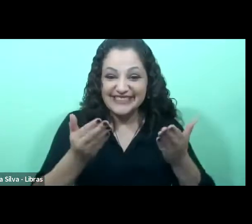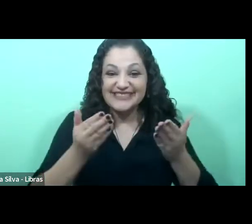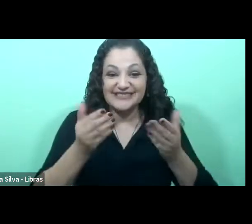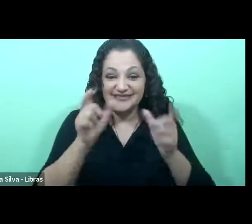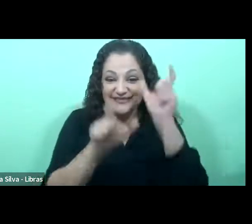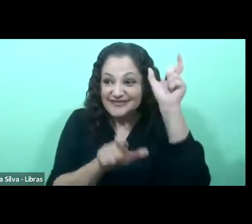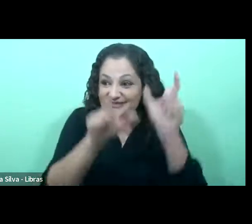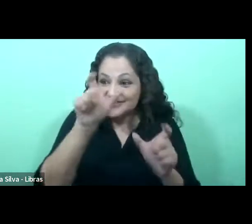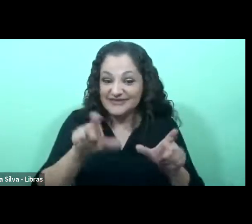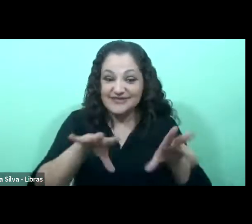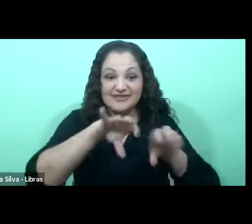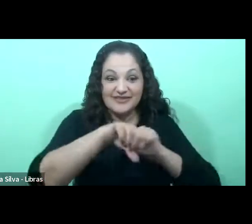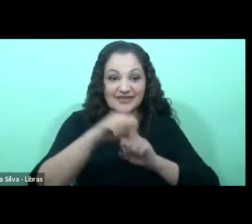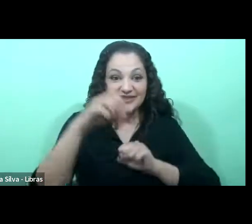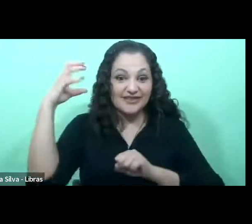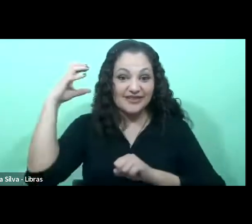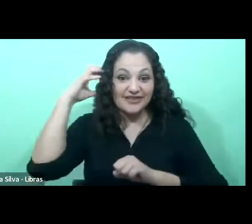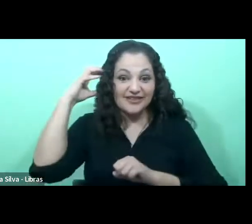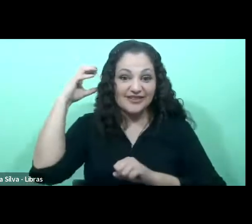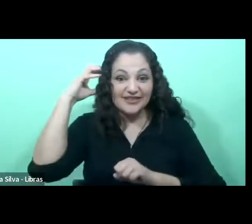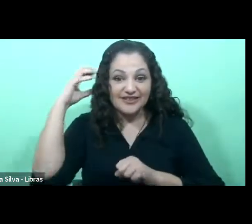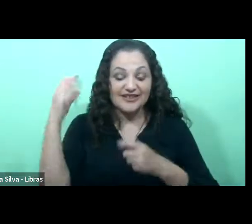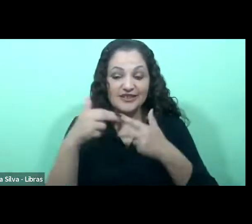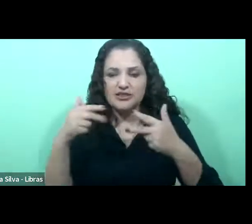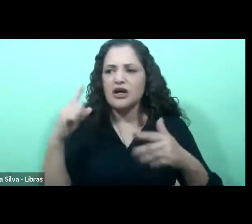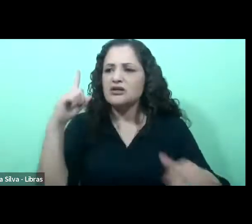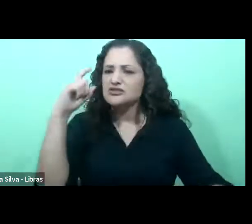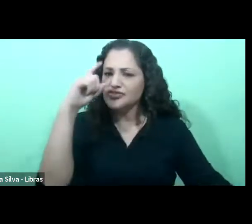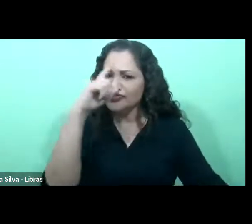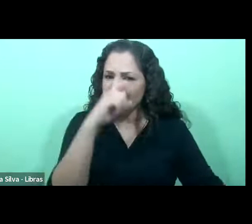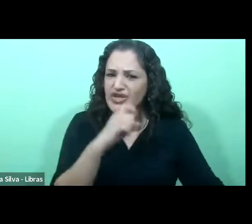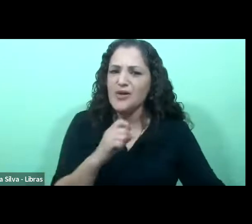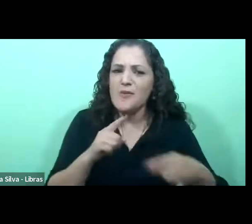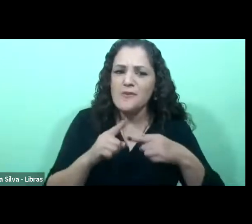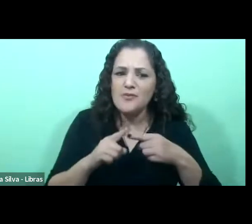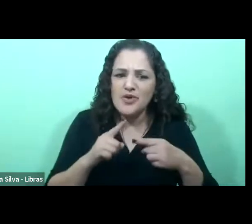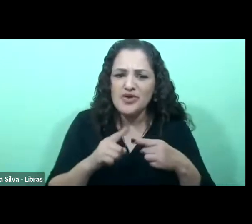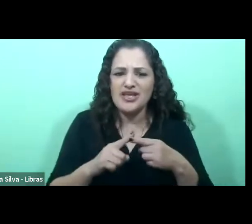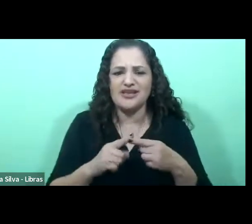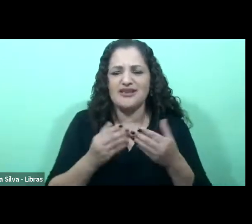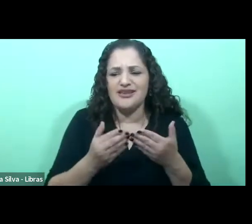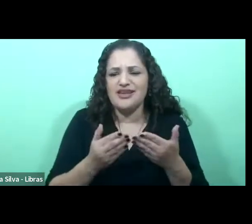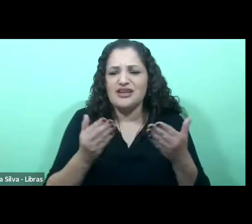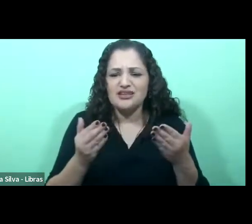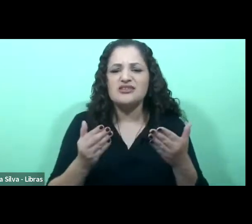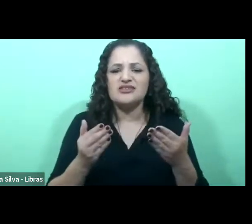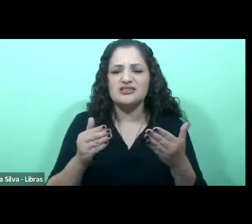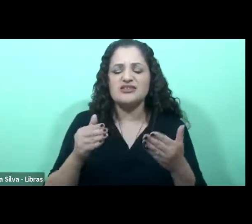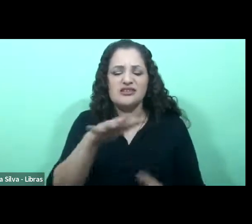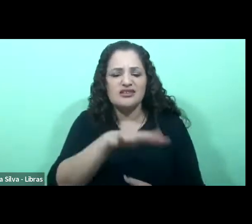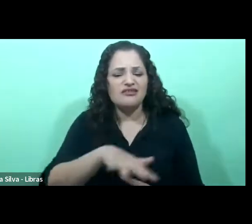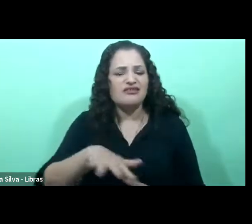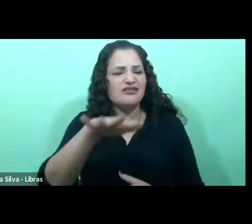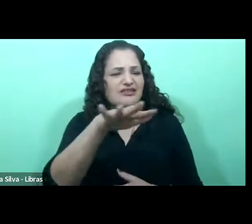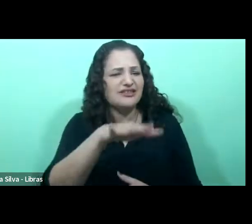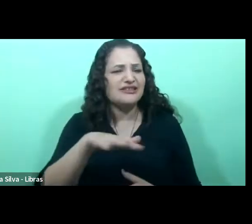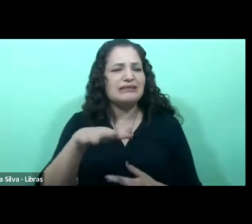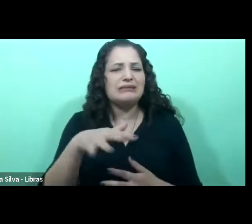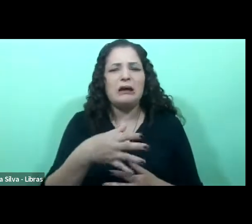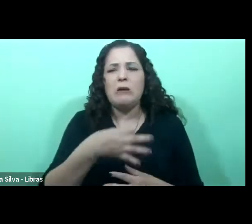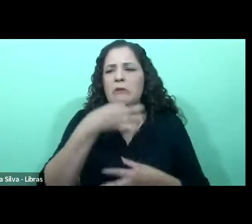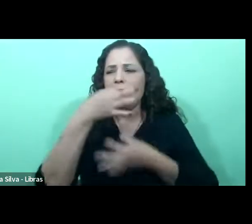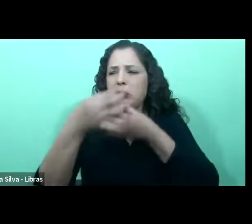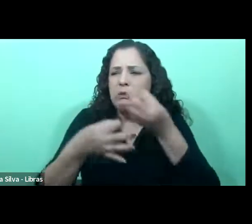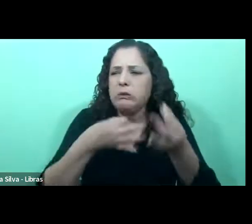em fonoaudiologia, e tem sido muito difícil, porque eles são muito cooptados por um mercado que